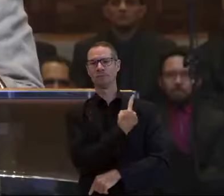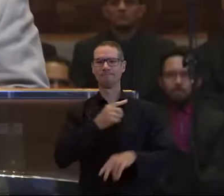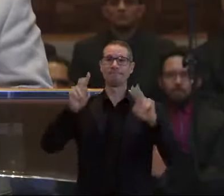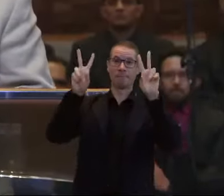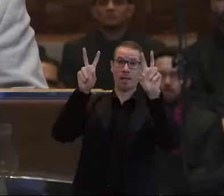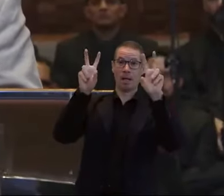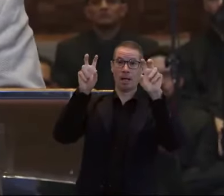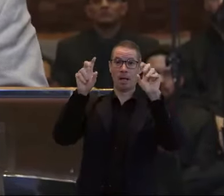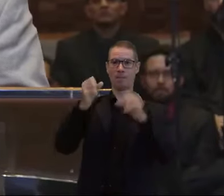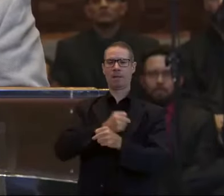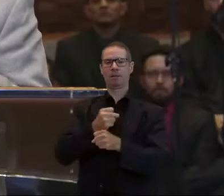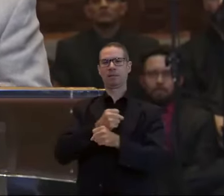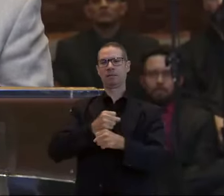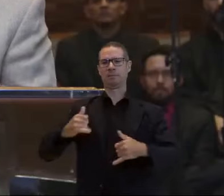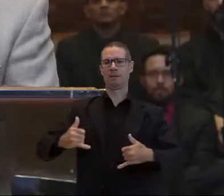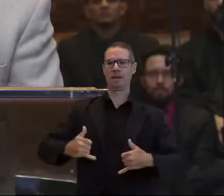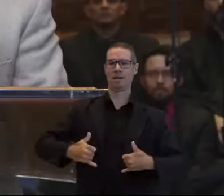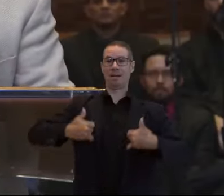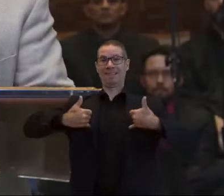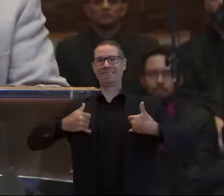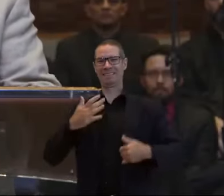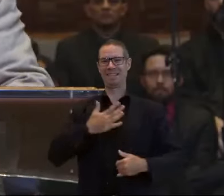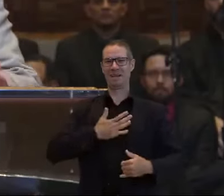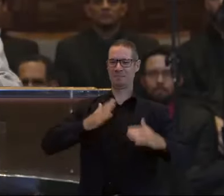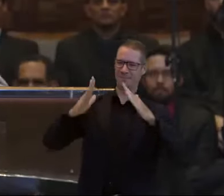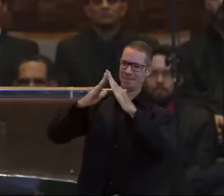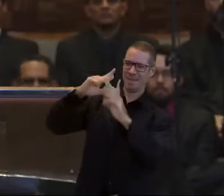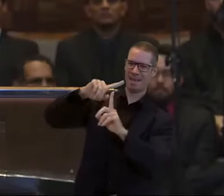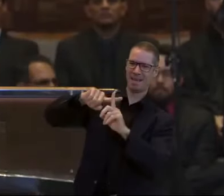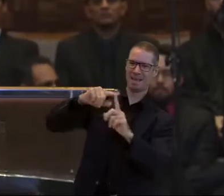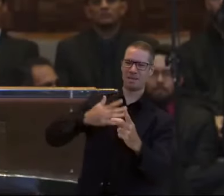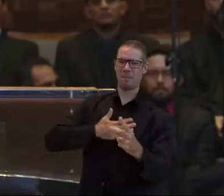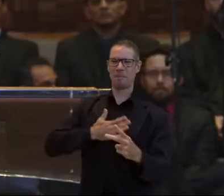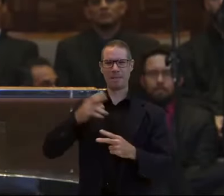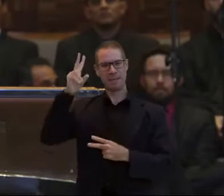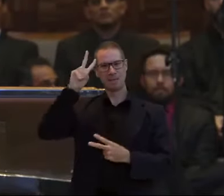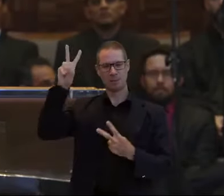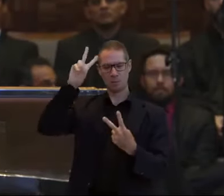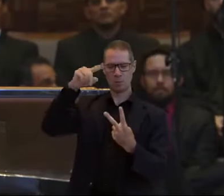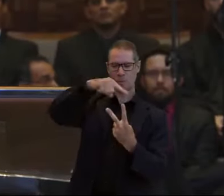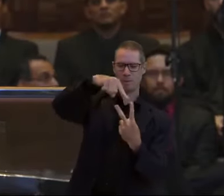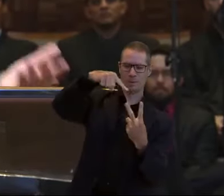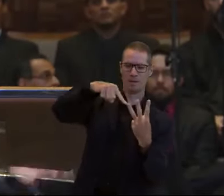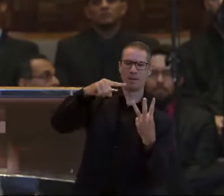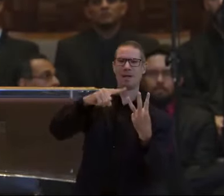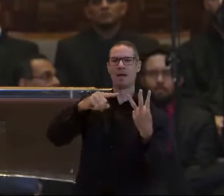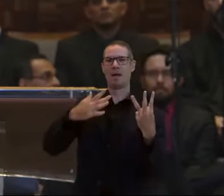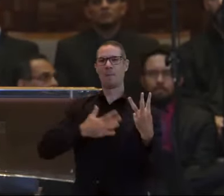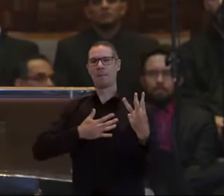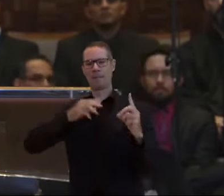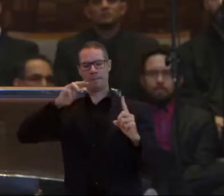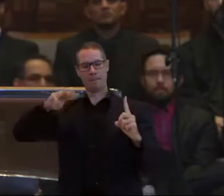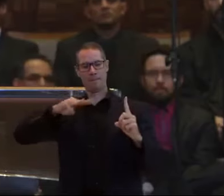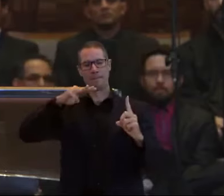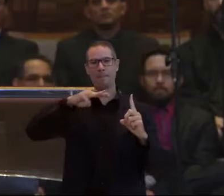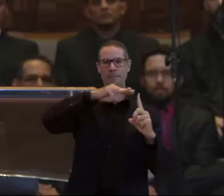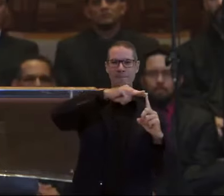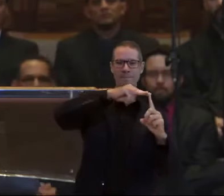do nosso aniversário, é Minha Igreja, Minha História, né? E Minha Missão ou